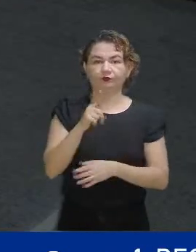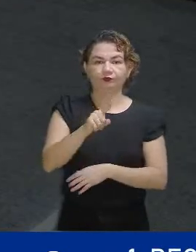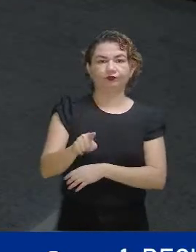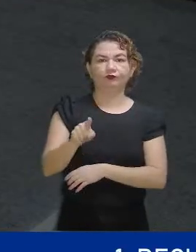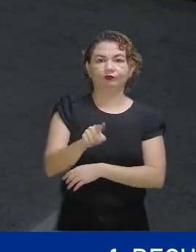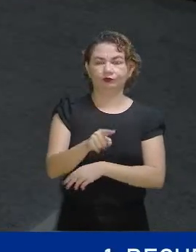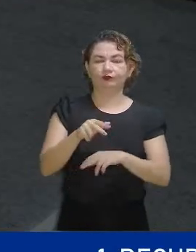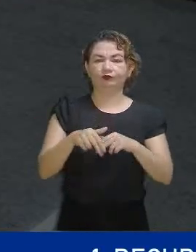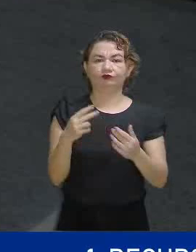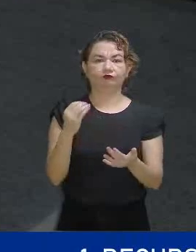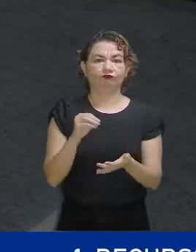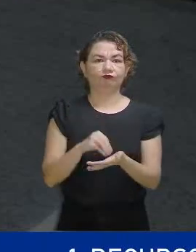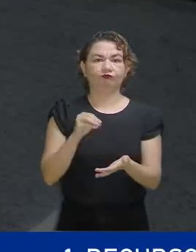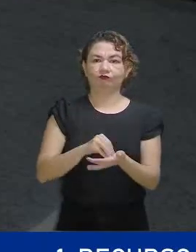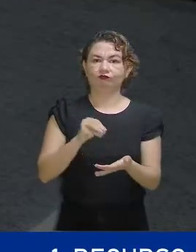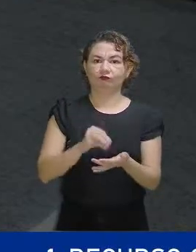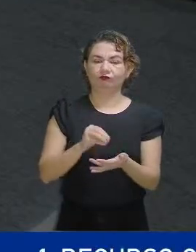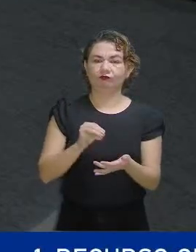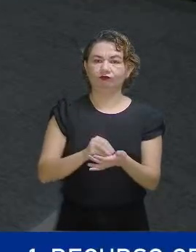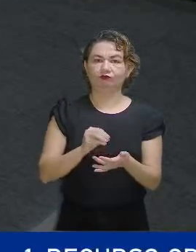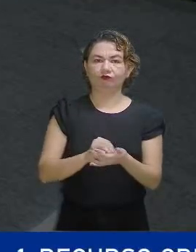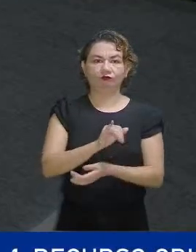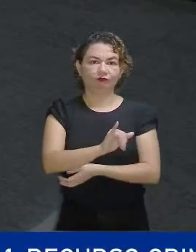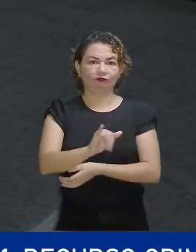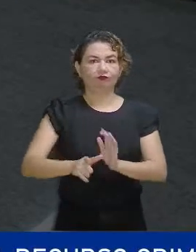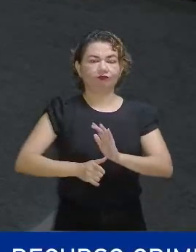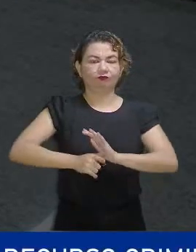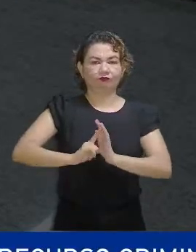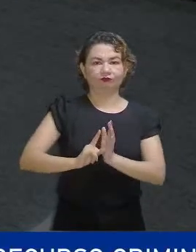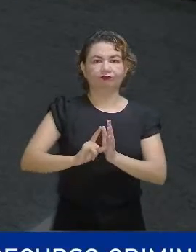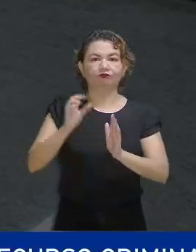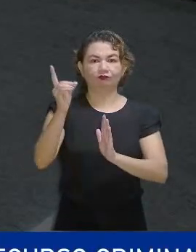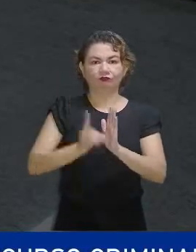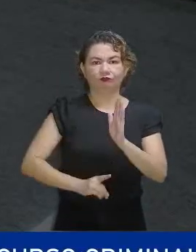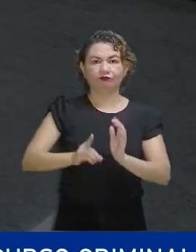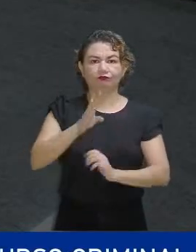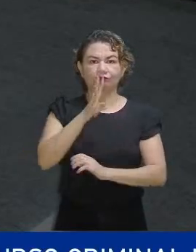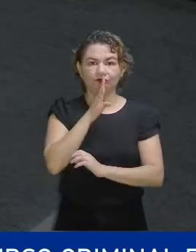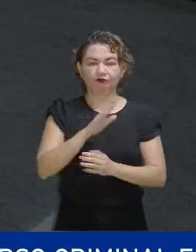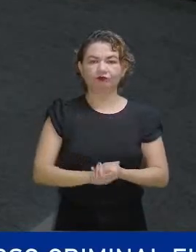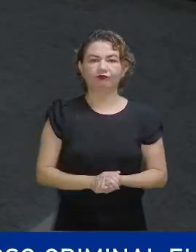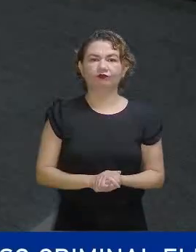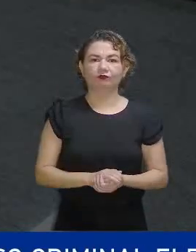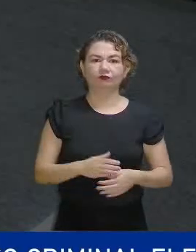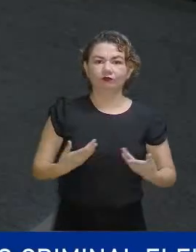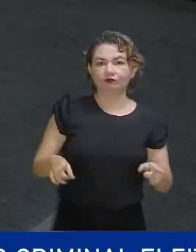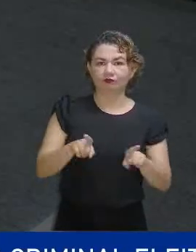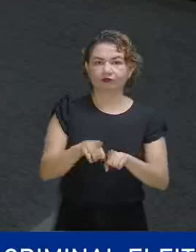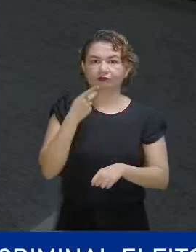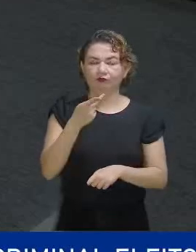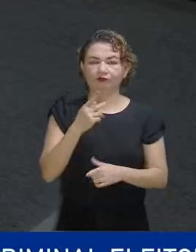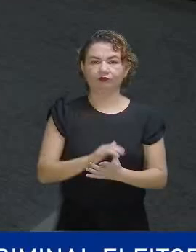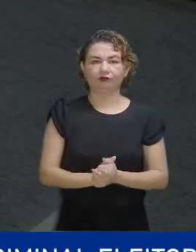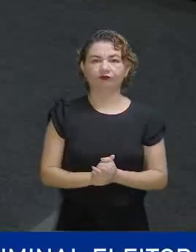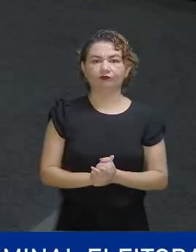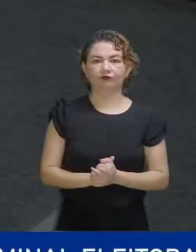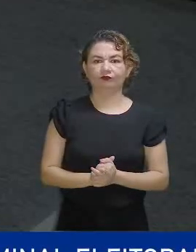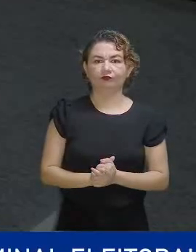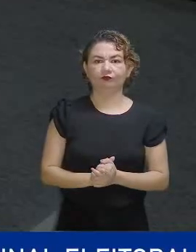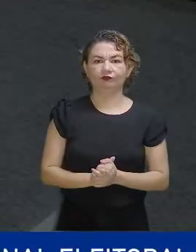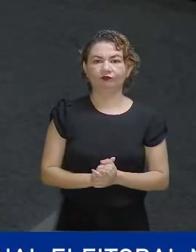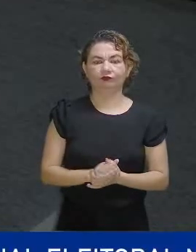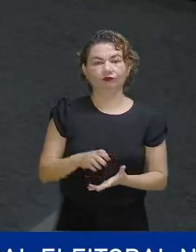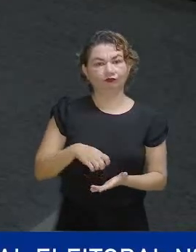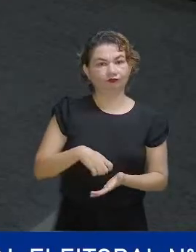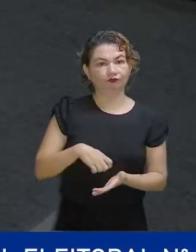nulidade por ausência de advertência Permanece mais de amplo no plenário. Com a palavra, o juiz Anselmo Gonçalves. Alega que a condenação se